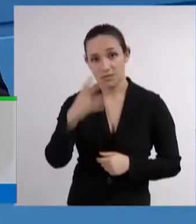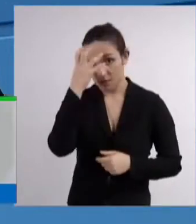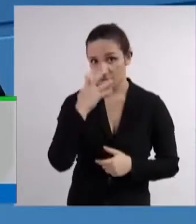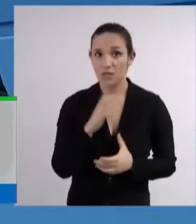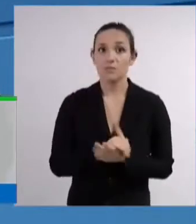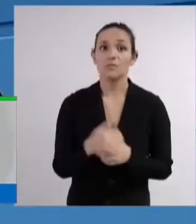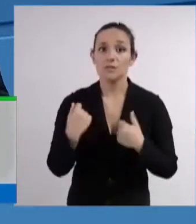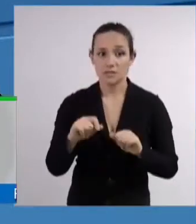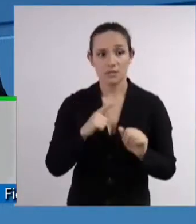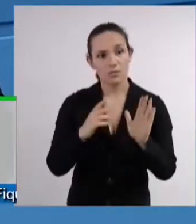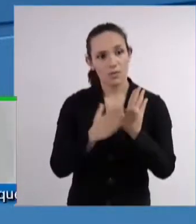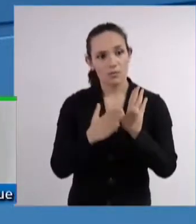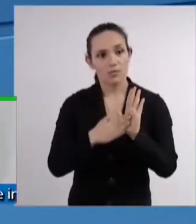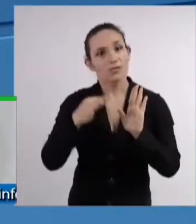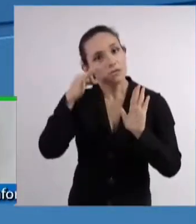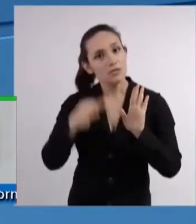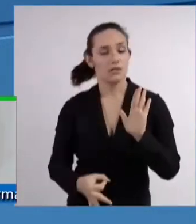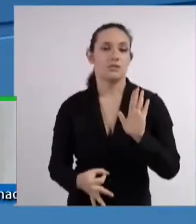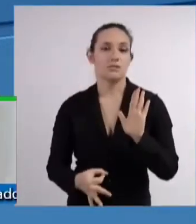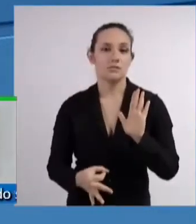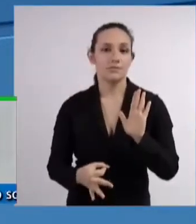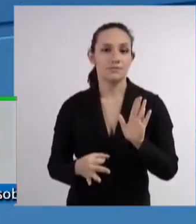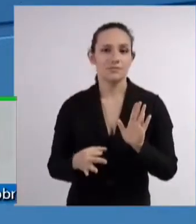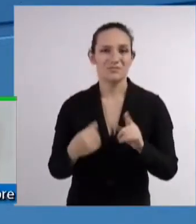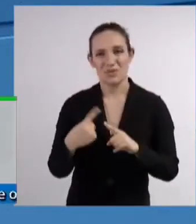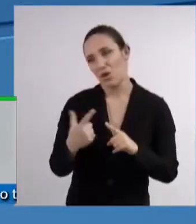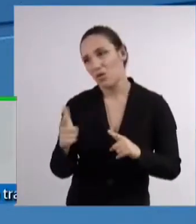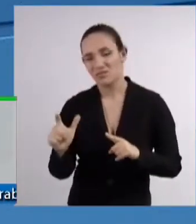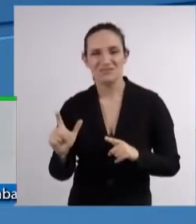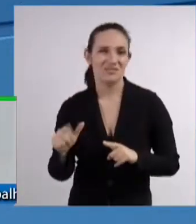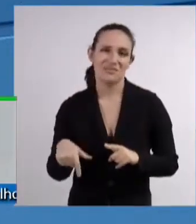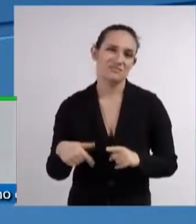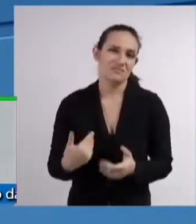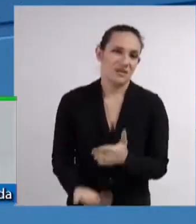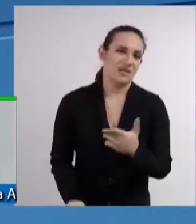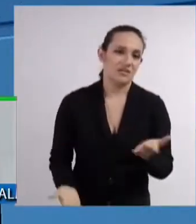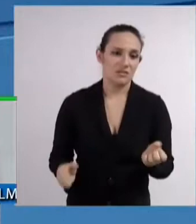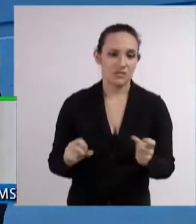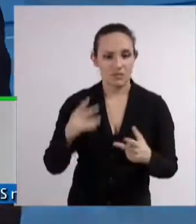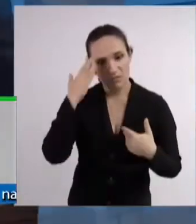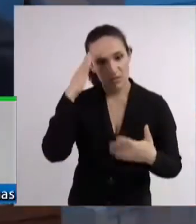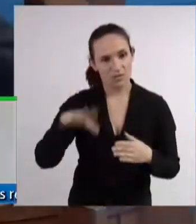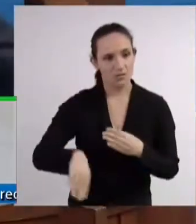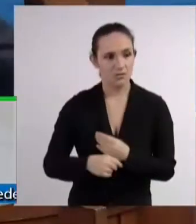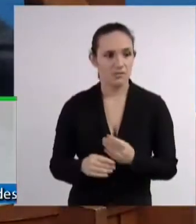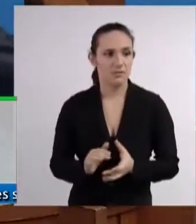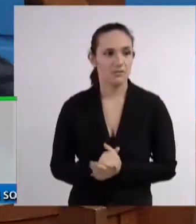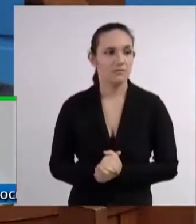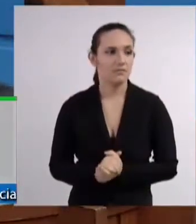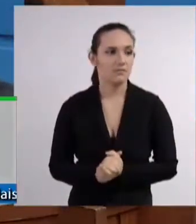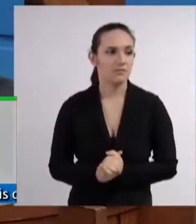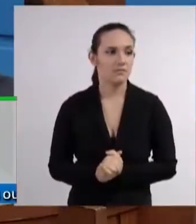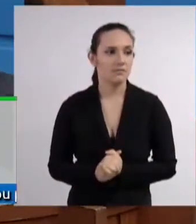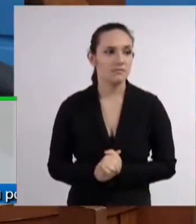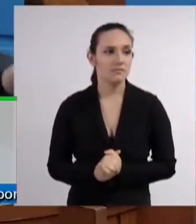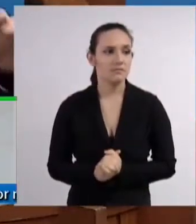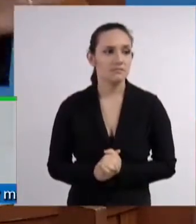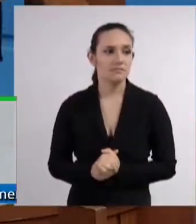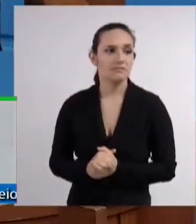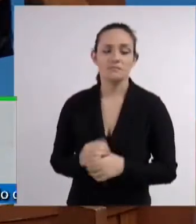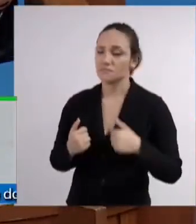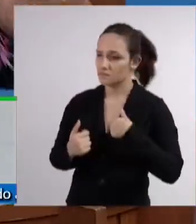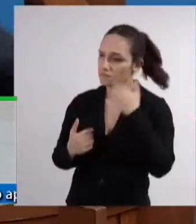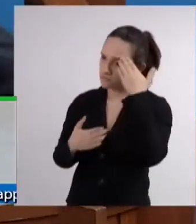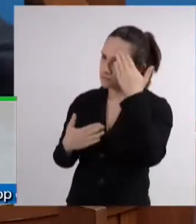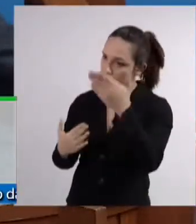propor medidas concretas em cima disso. O resto é jogar para a torcida. Obrigado pela parte. Eu que agradeço, e é por isso que